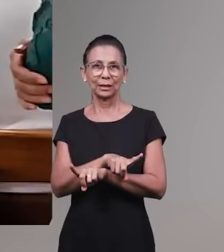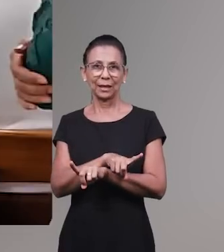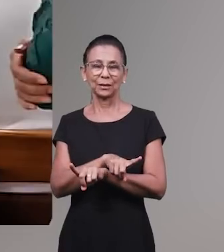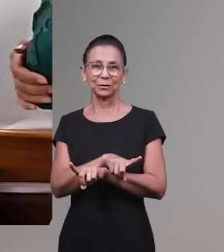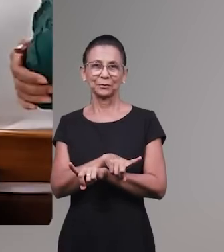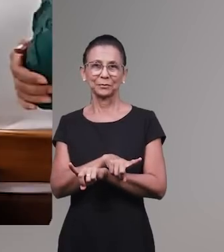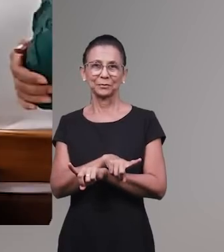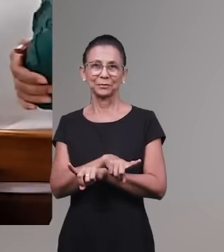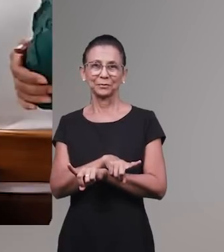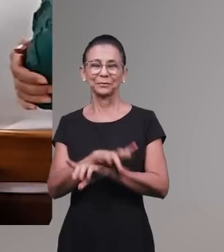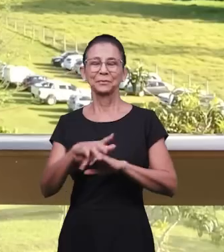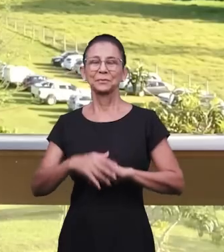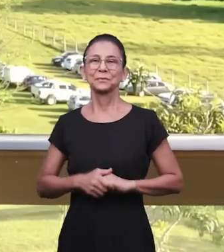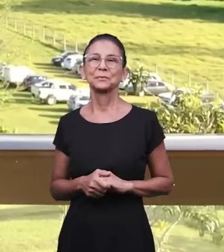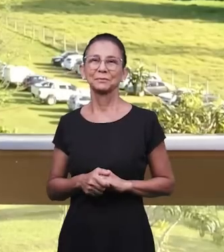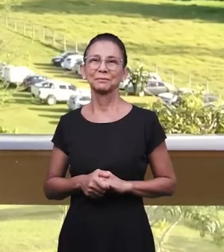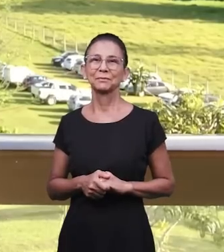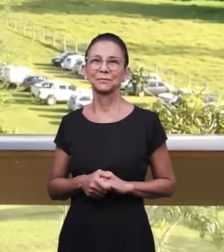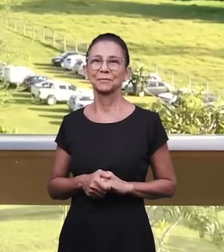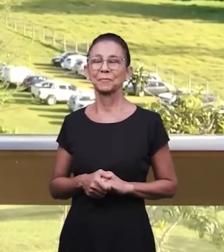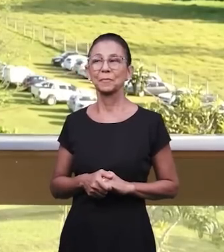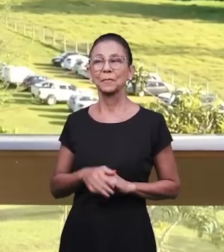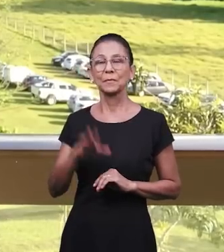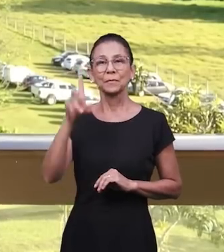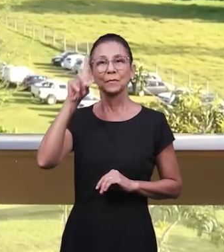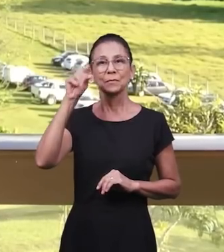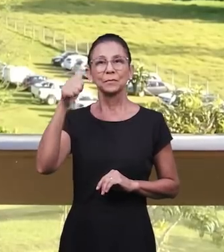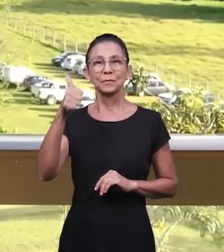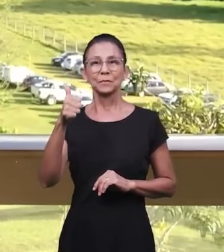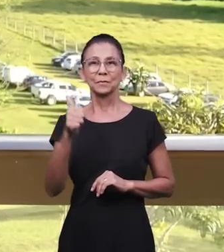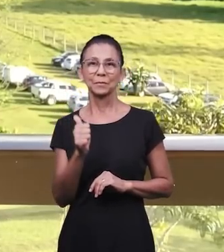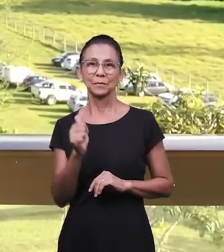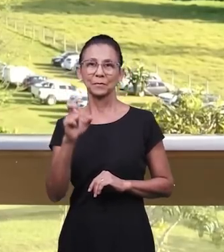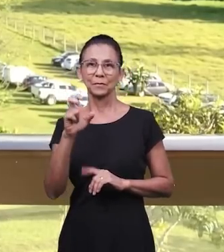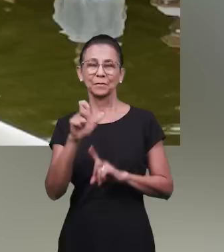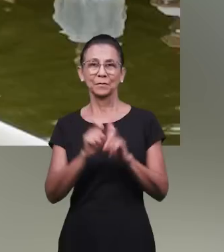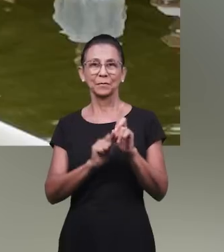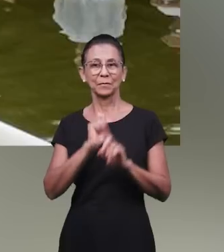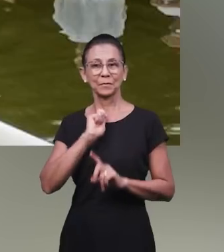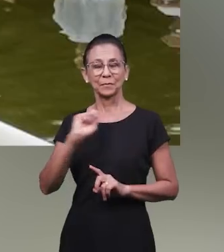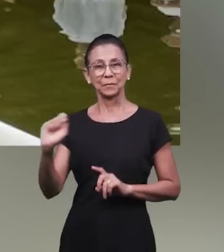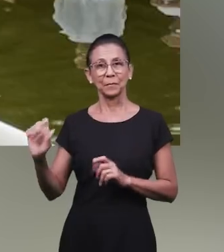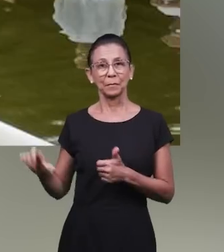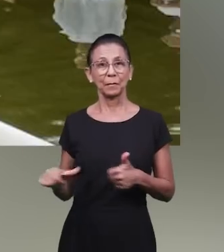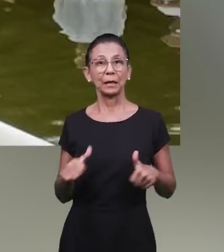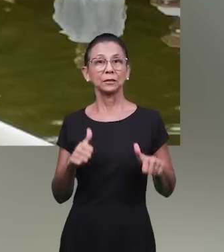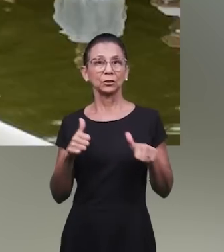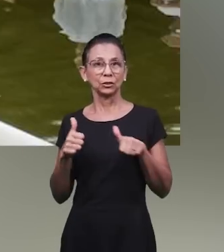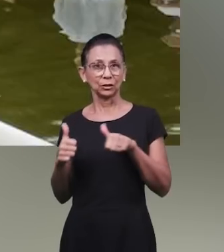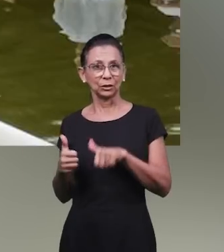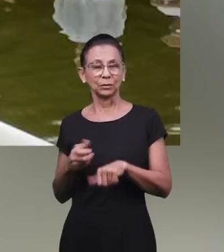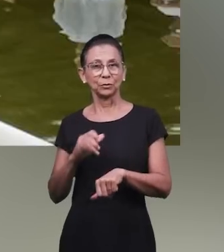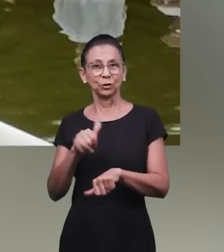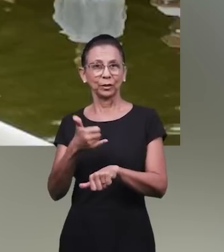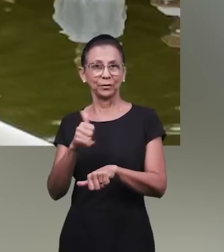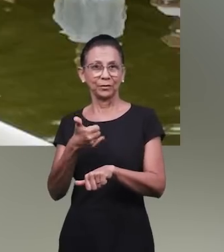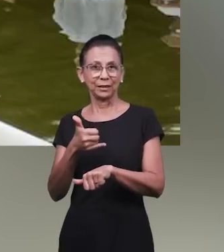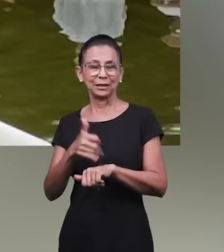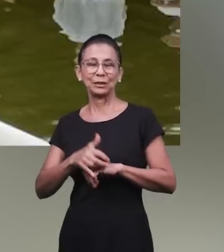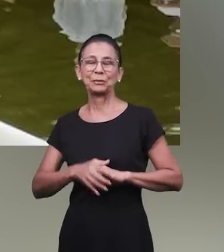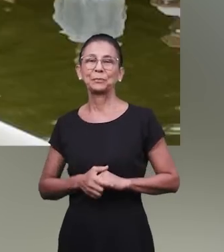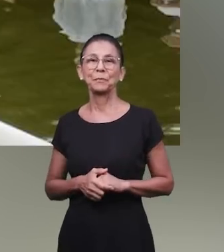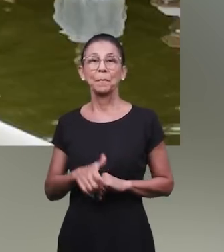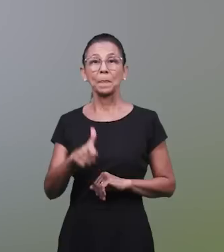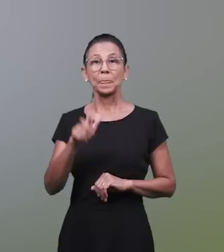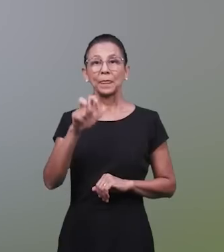assume o pastor Eduardo Rieger. No sábado, dia 15 de abril, aconteceu um batismo na cidade de Joinville. 5 pessoas desceram